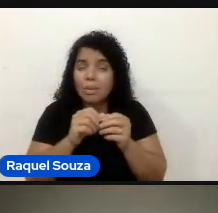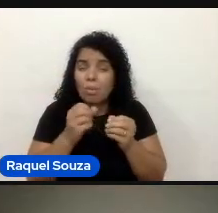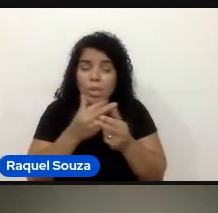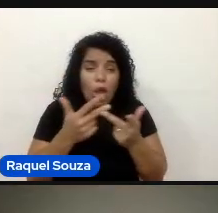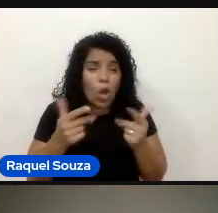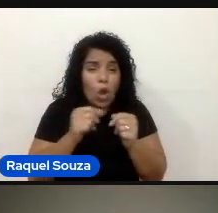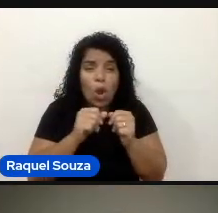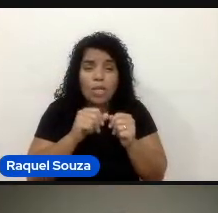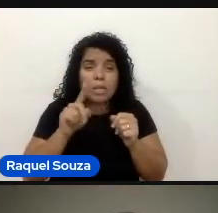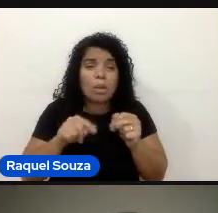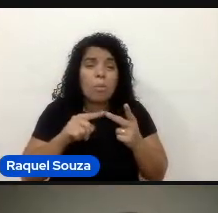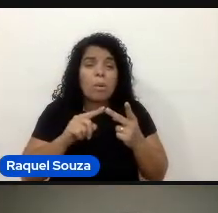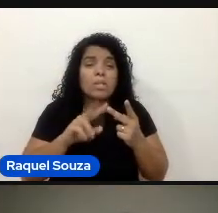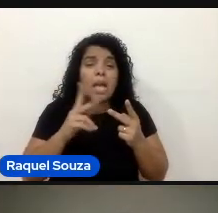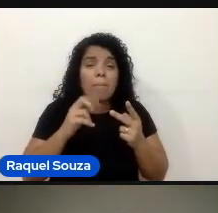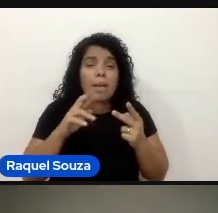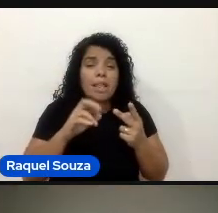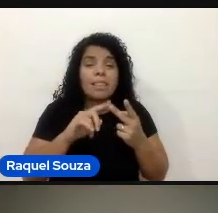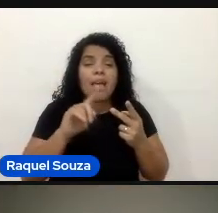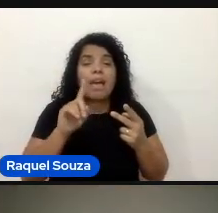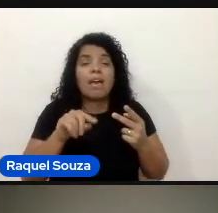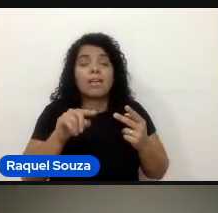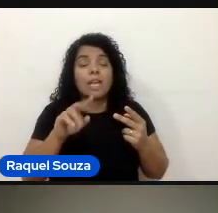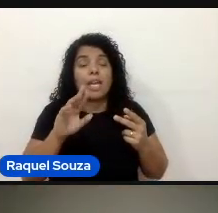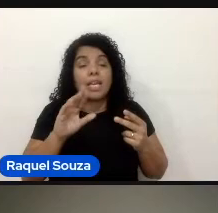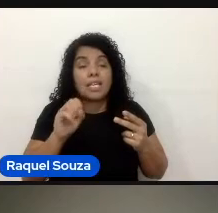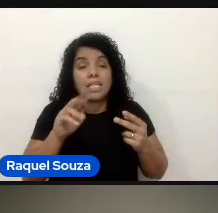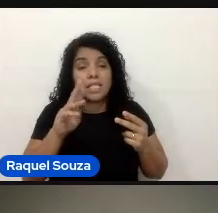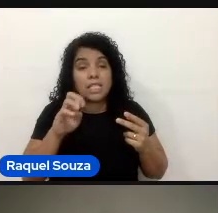exemplo, screenshot quando alguma coisa falha,